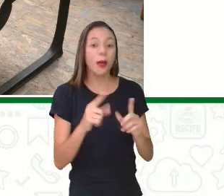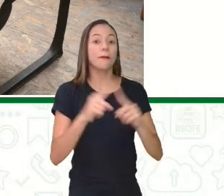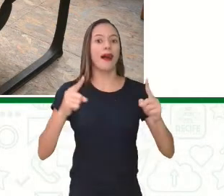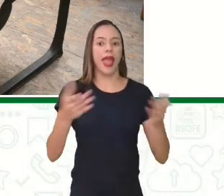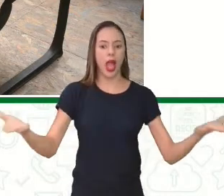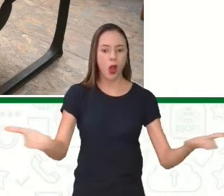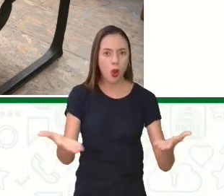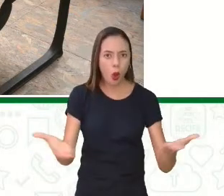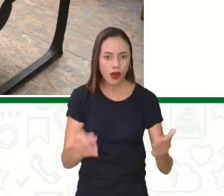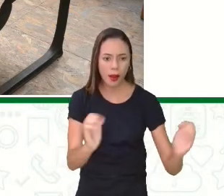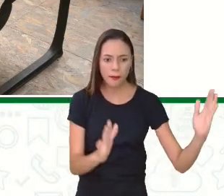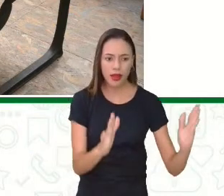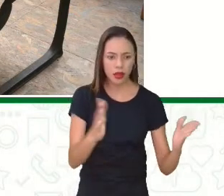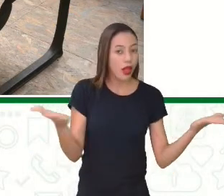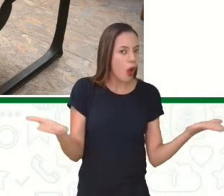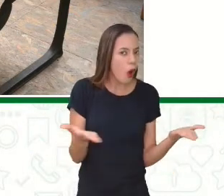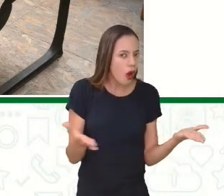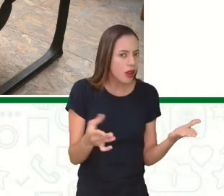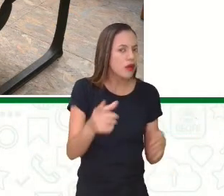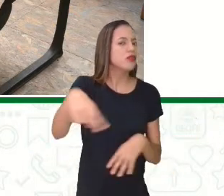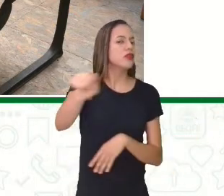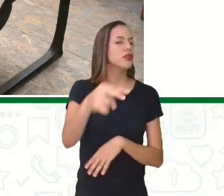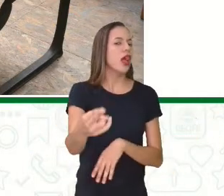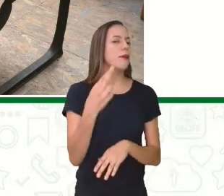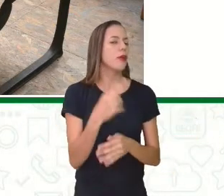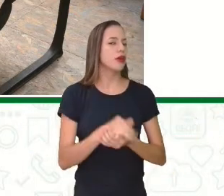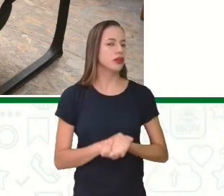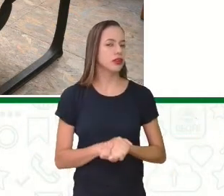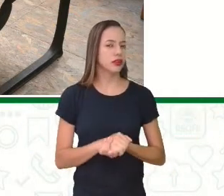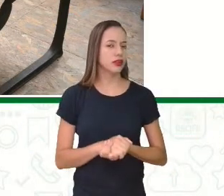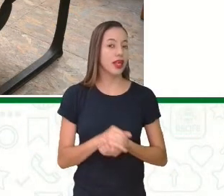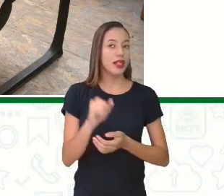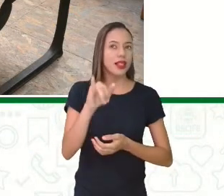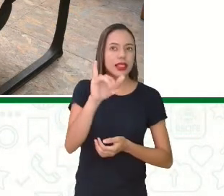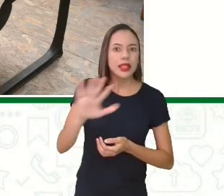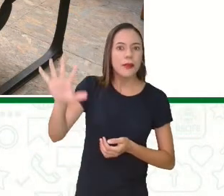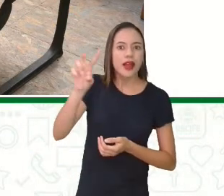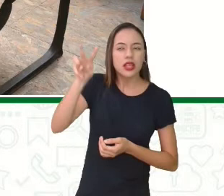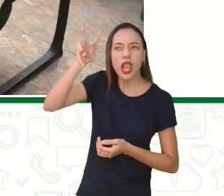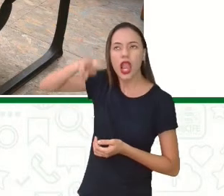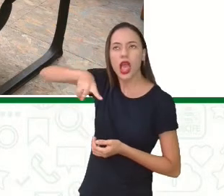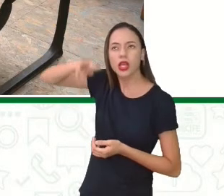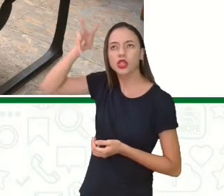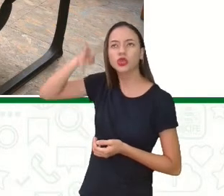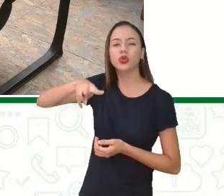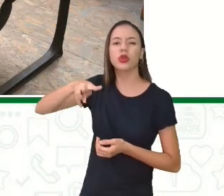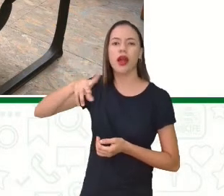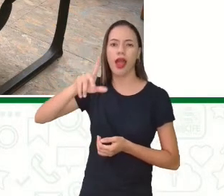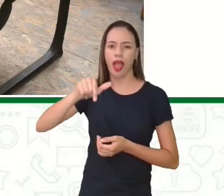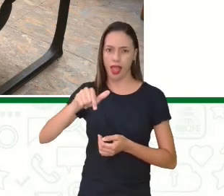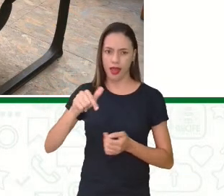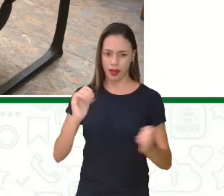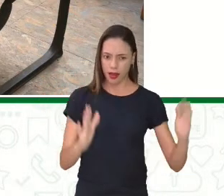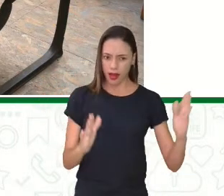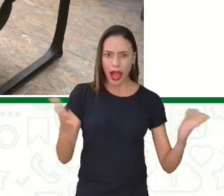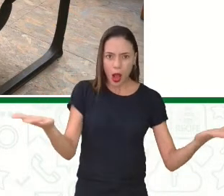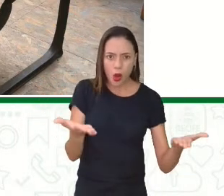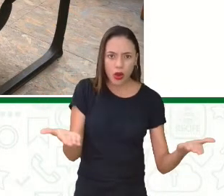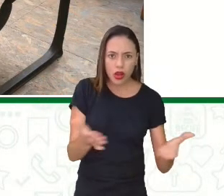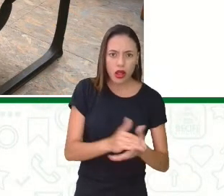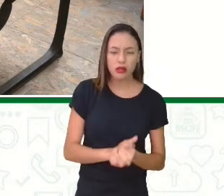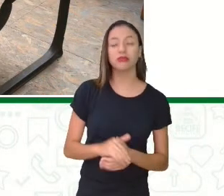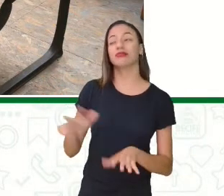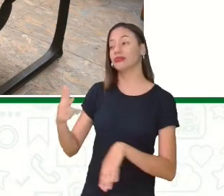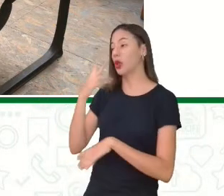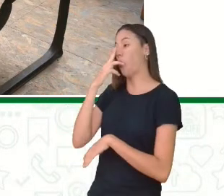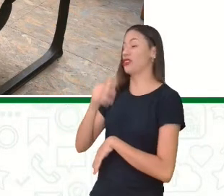pessoal? Fala pra gente aí. Nessa leitura de imagem, é claro que é o quê? É de época? Uma sala antiga,